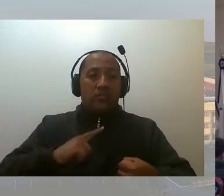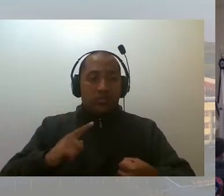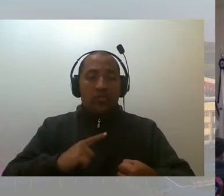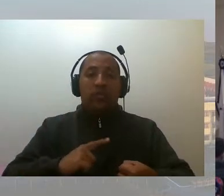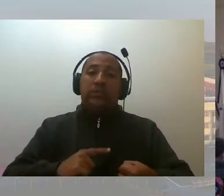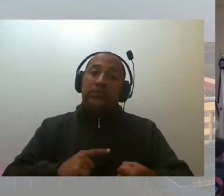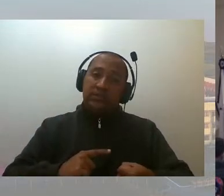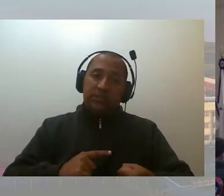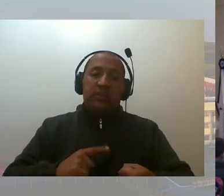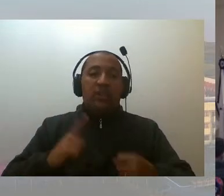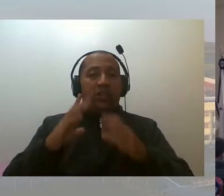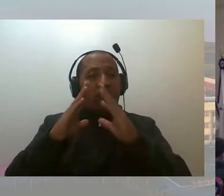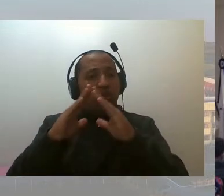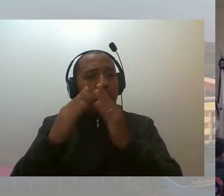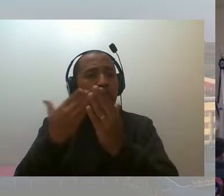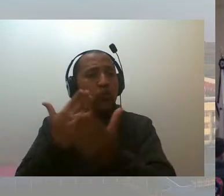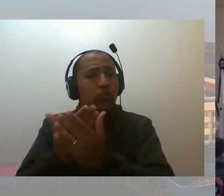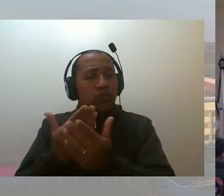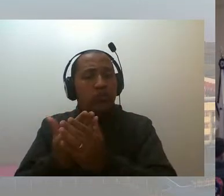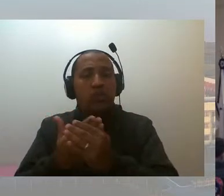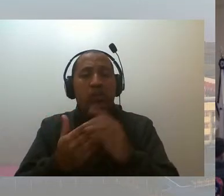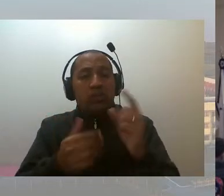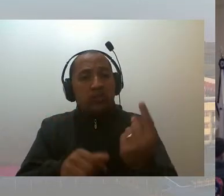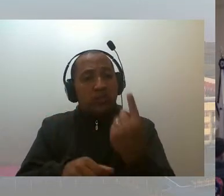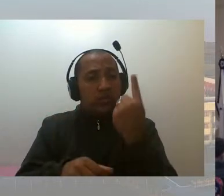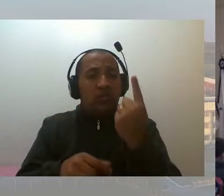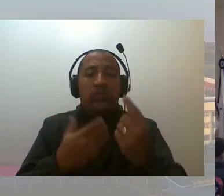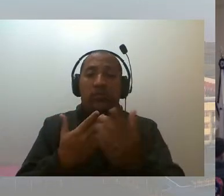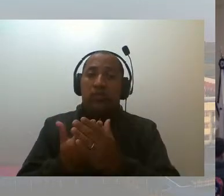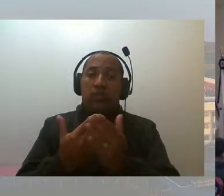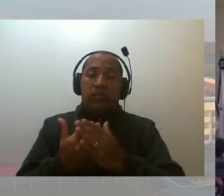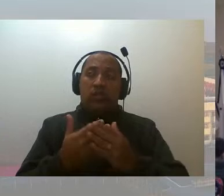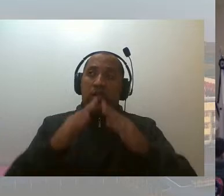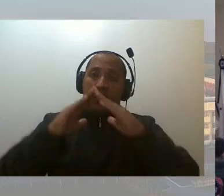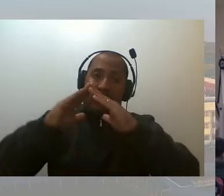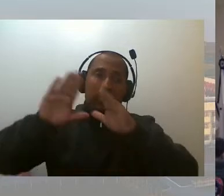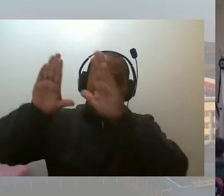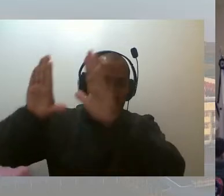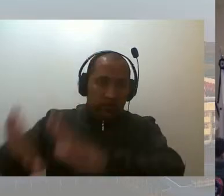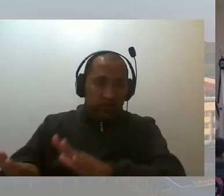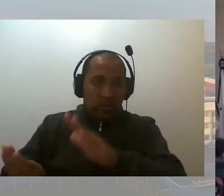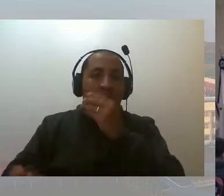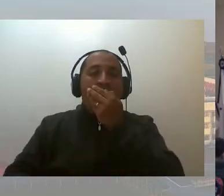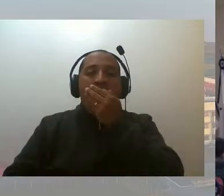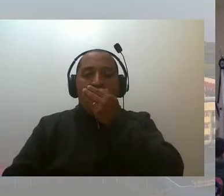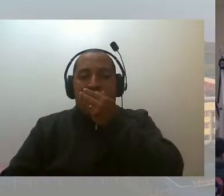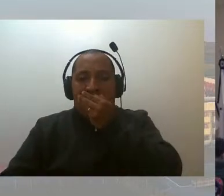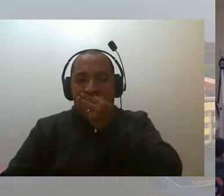uma moradia estudantil está em funcionamento, o estudante que está